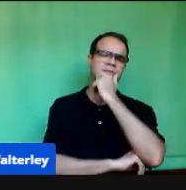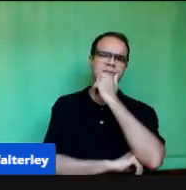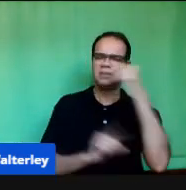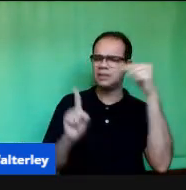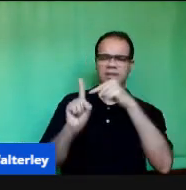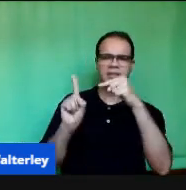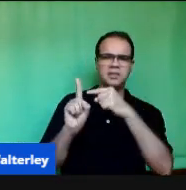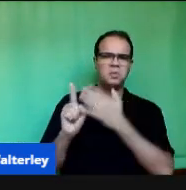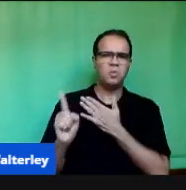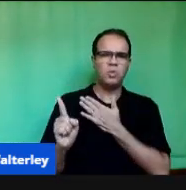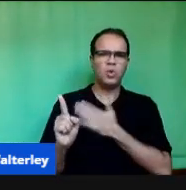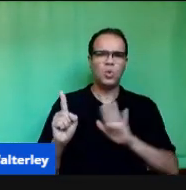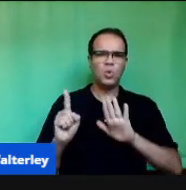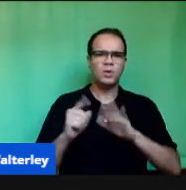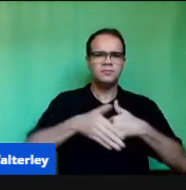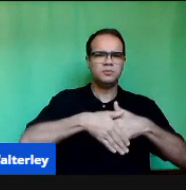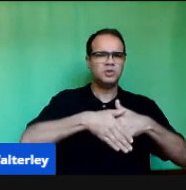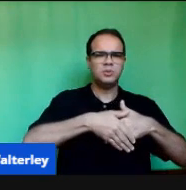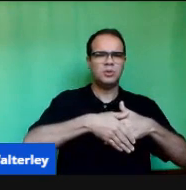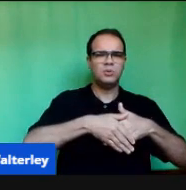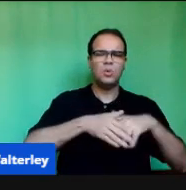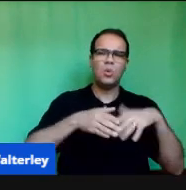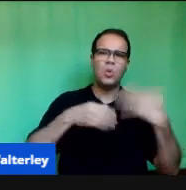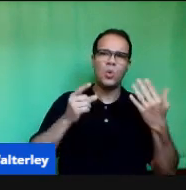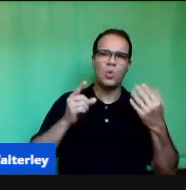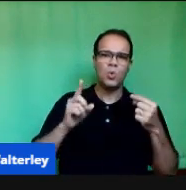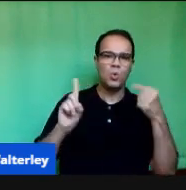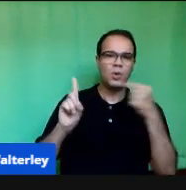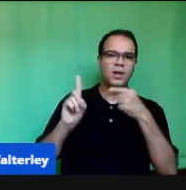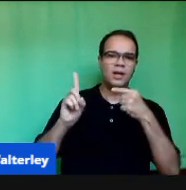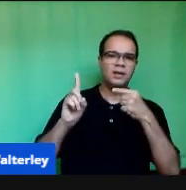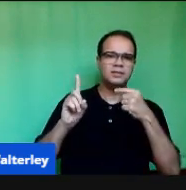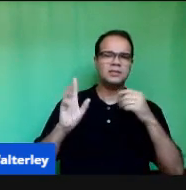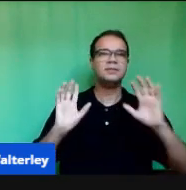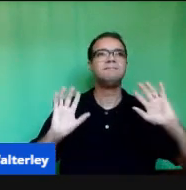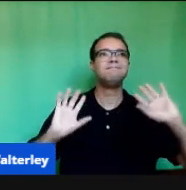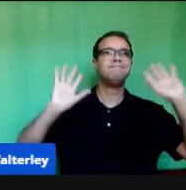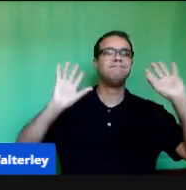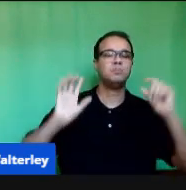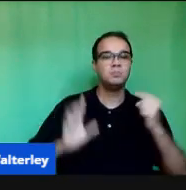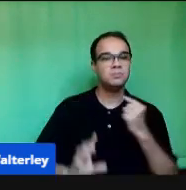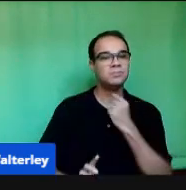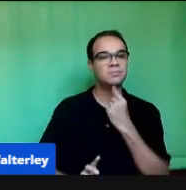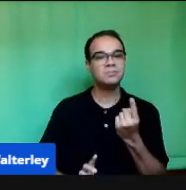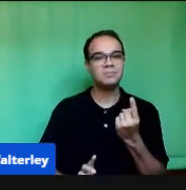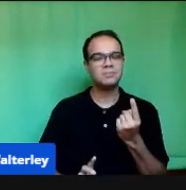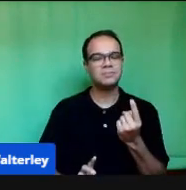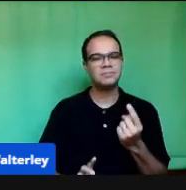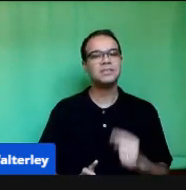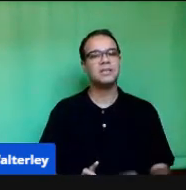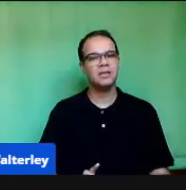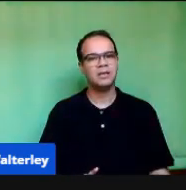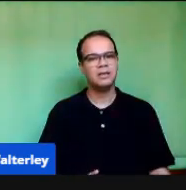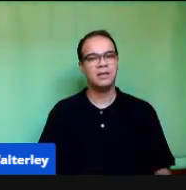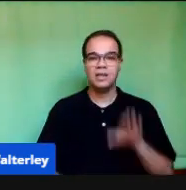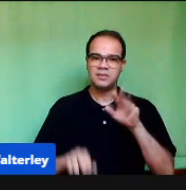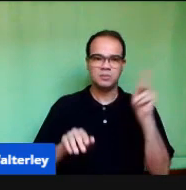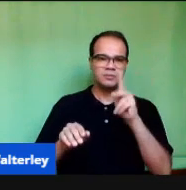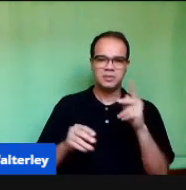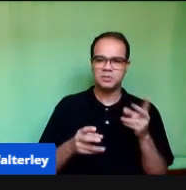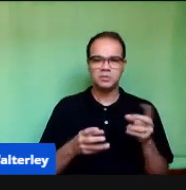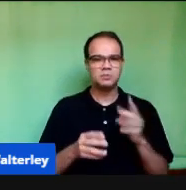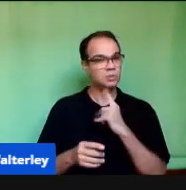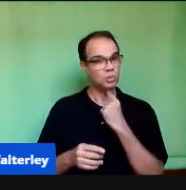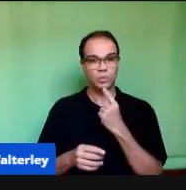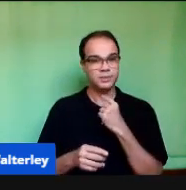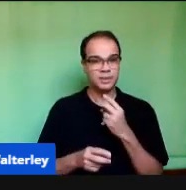jogar futebol, né? E o professor não vai ficar nem sempre atento ao que vai acontecer dentro daquele campo de futebol, né? Então,